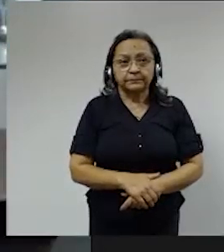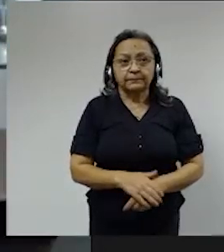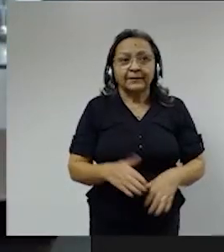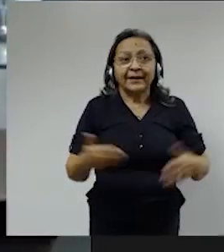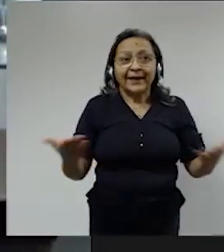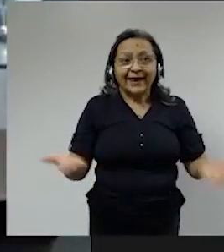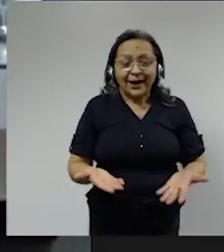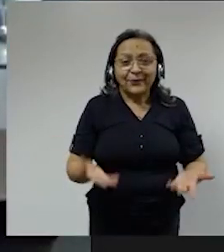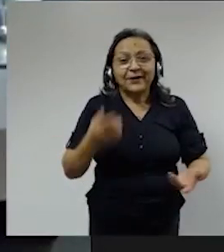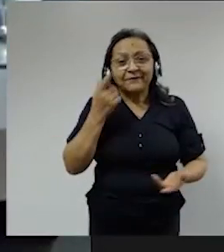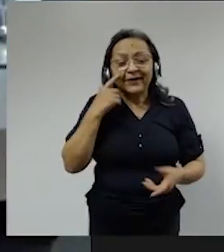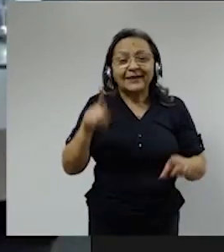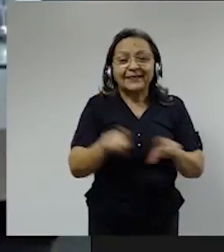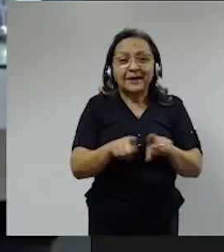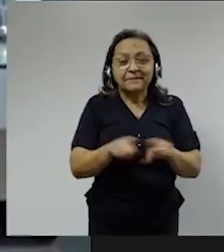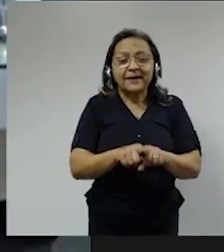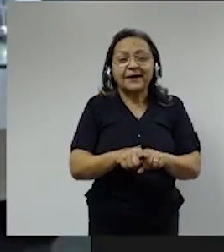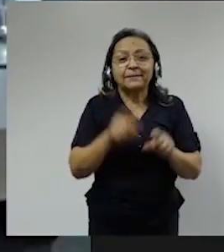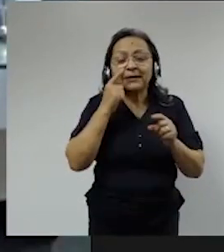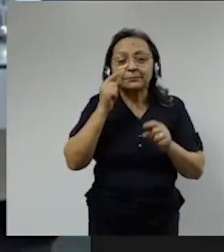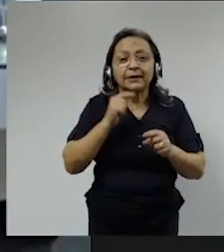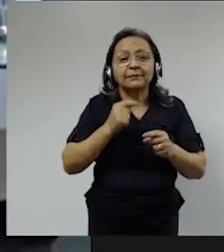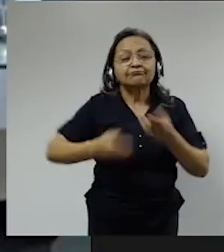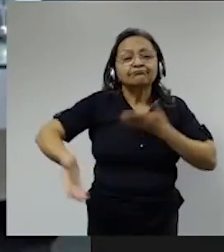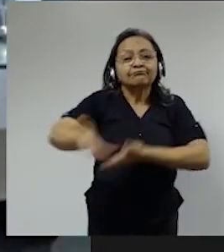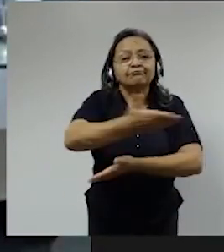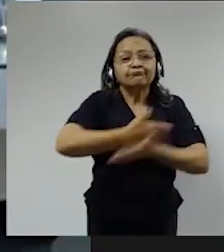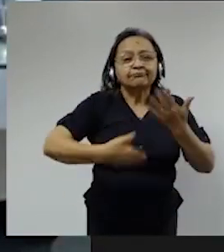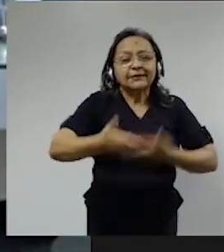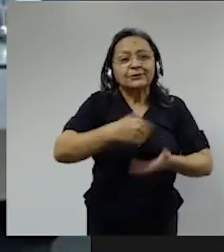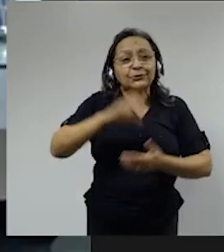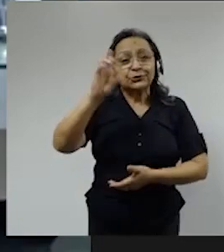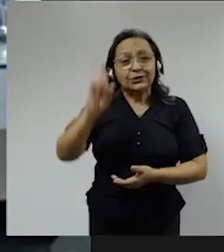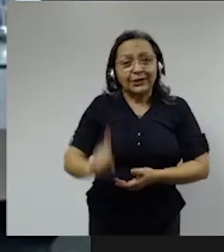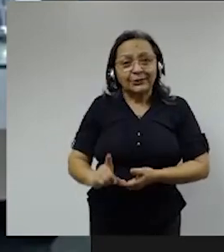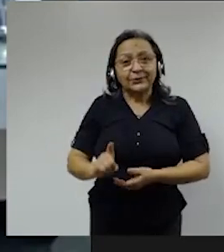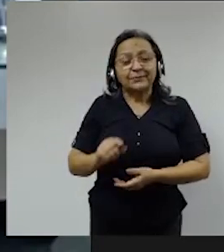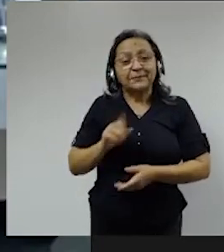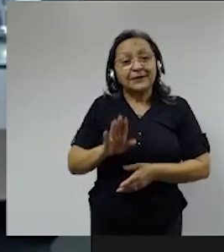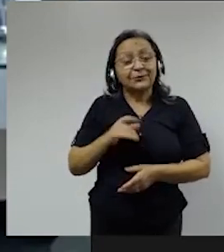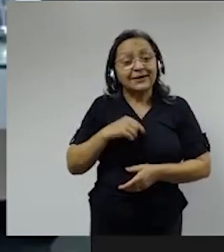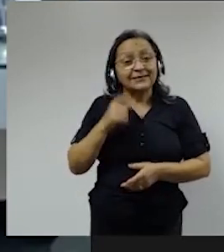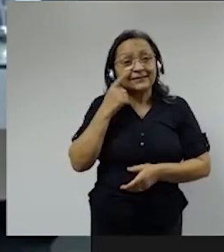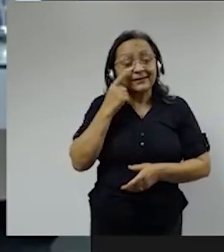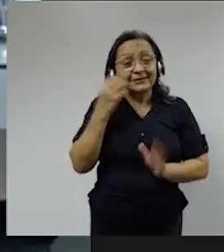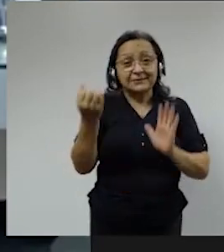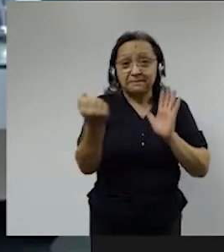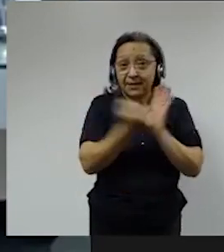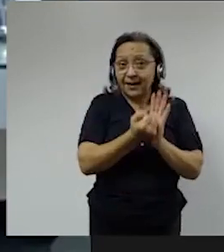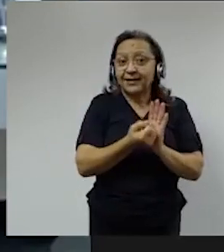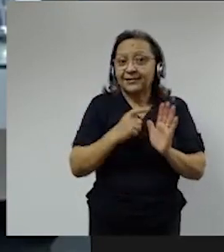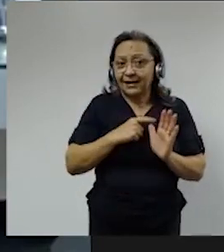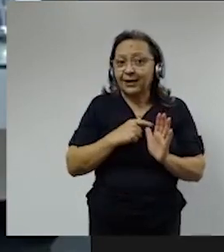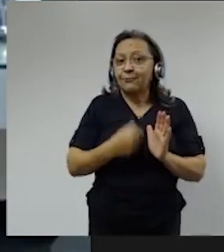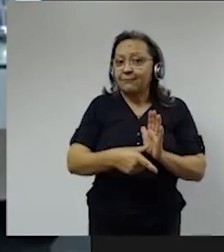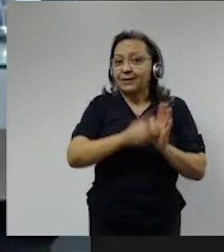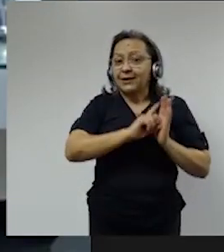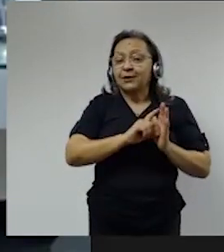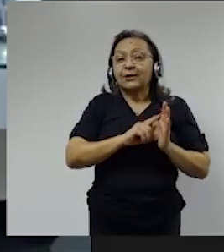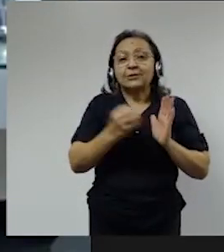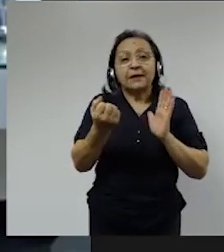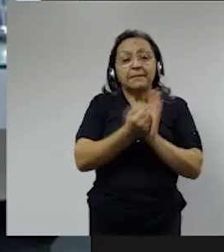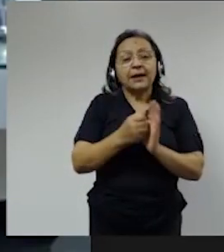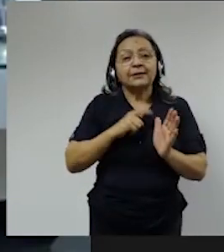E a gente vê também uma transnacionalização dos direitos. É certo que, com relação às patentes, a gente tem o PCT, com relação às marcas, a gente